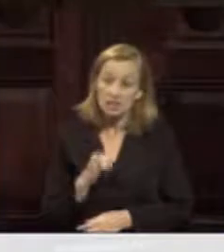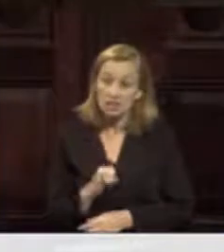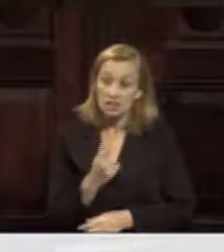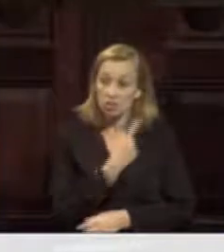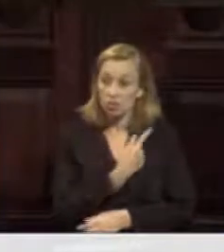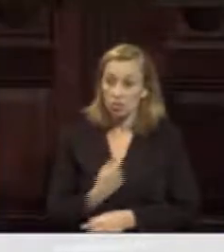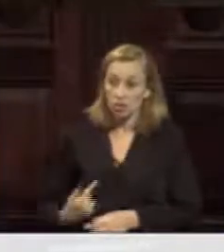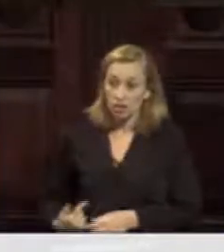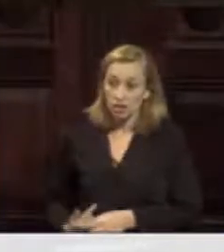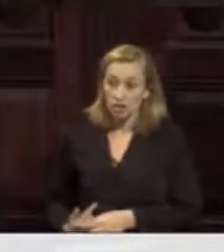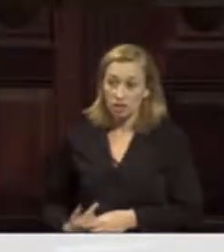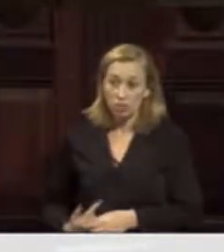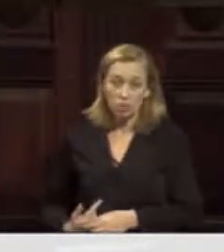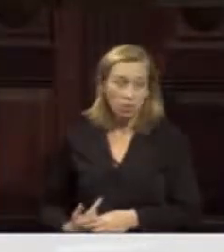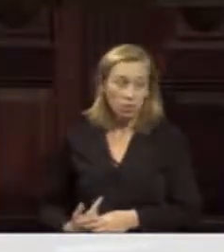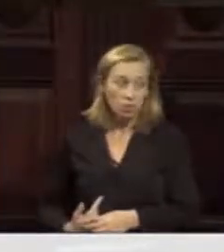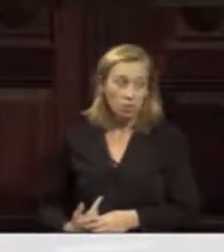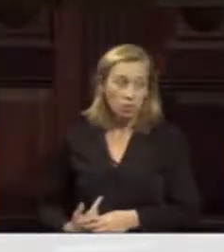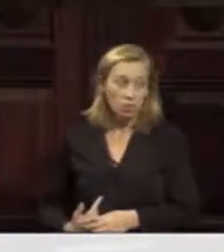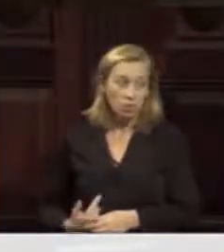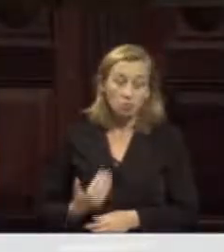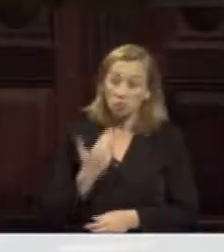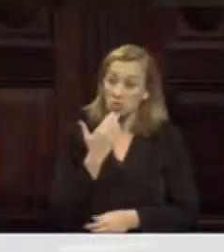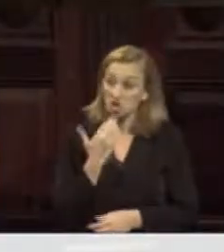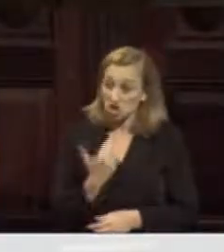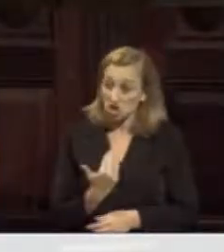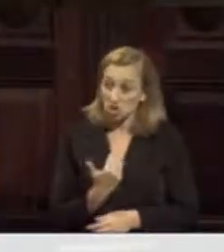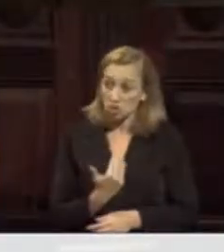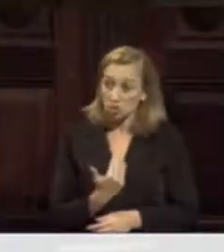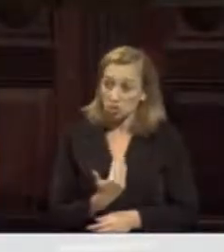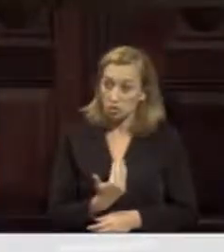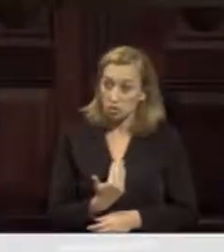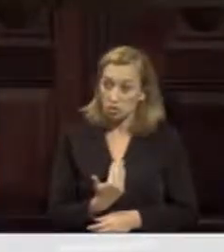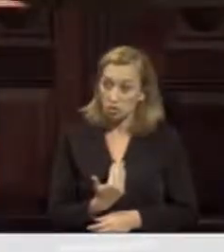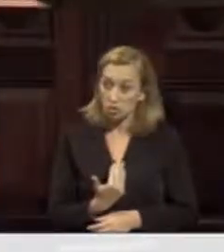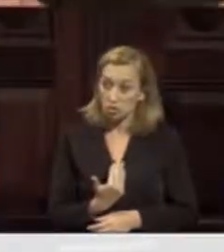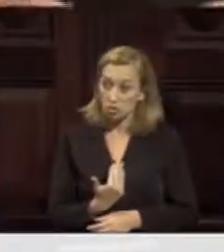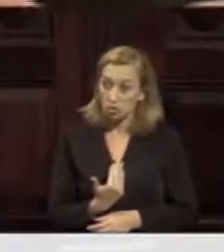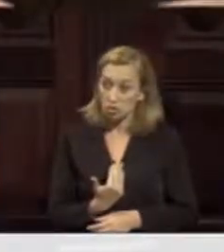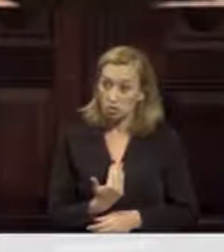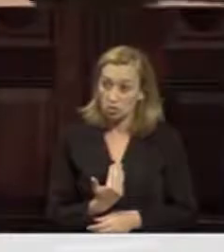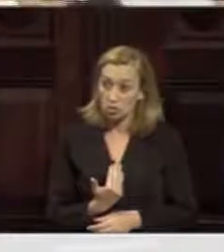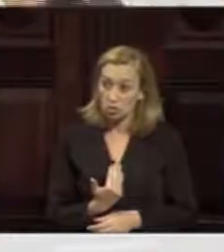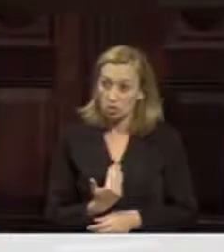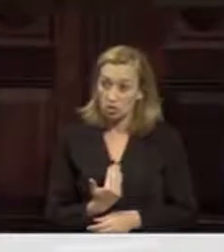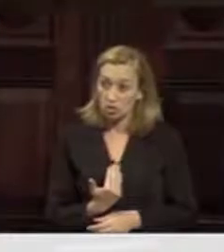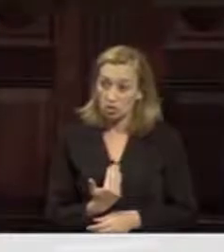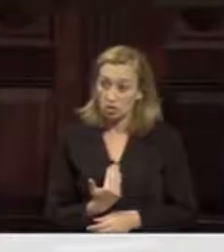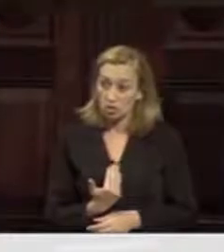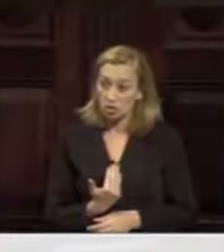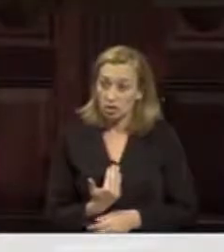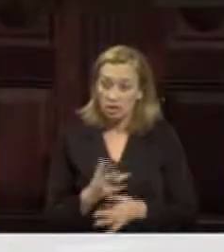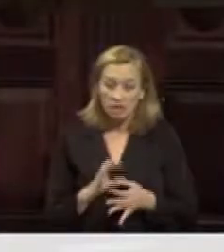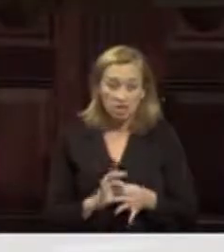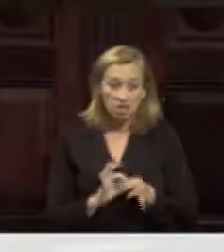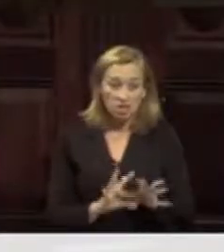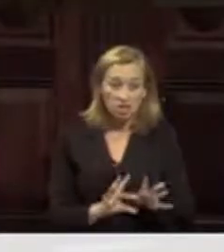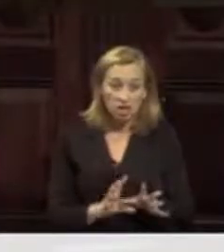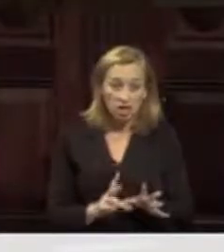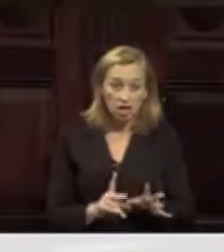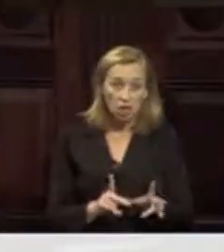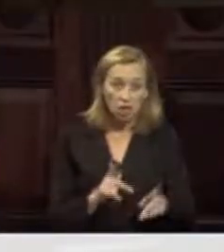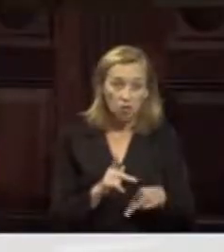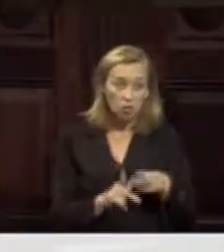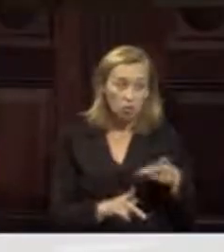governador pediu, o que faria o governo federal? Deixar a população do Estado à